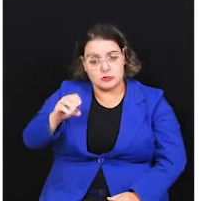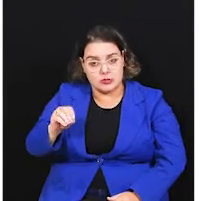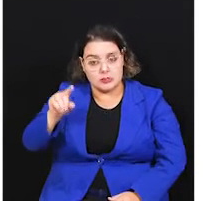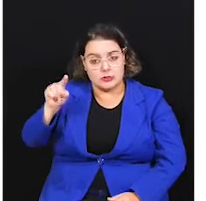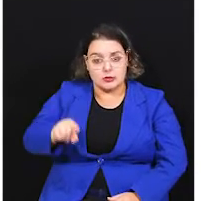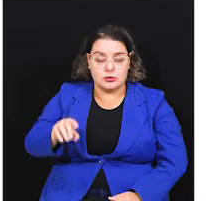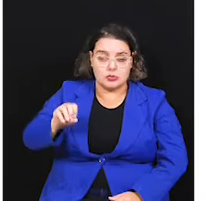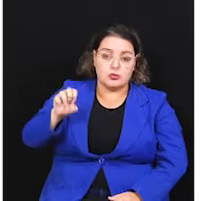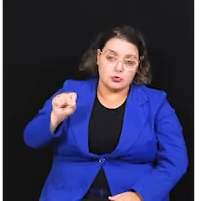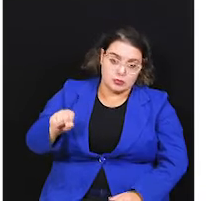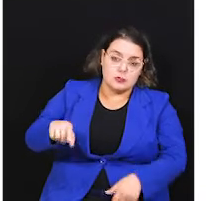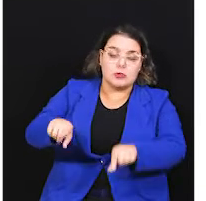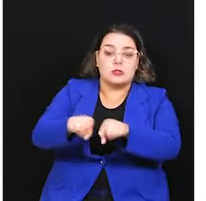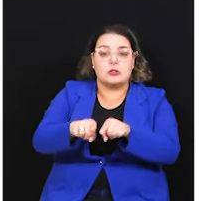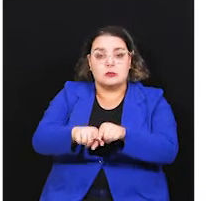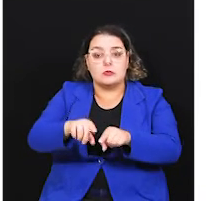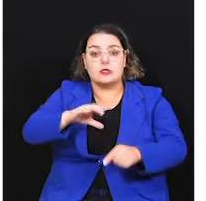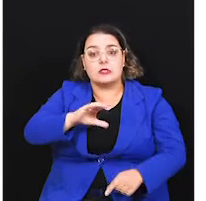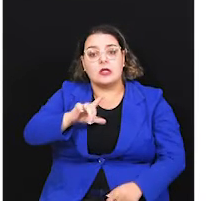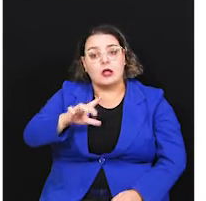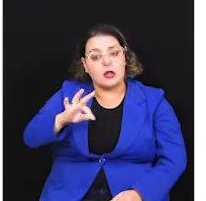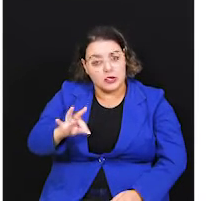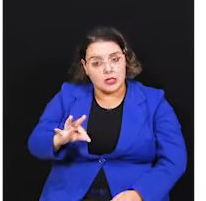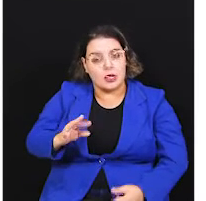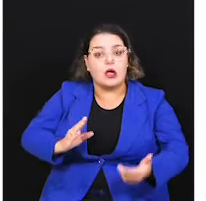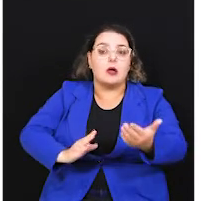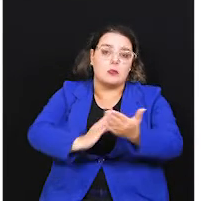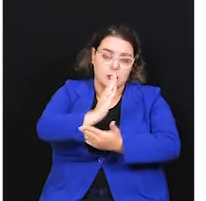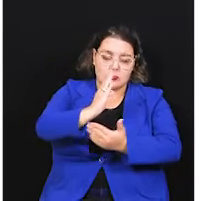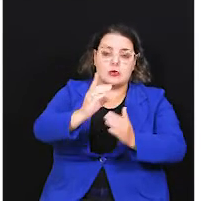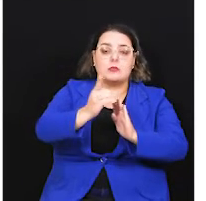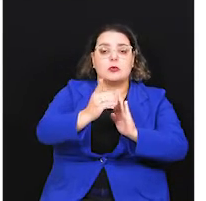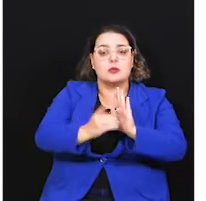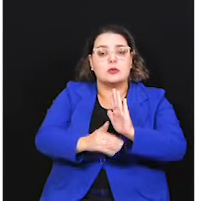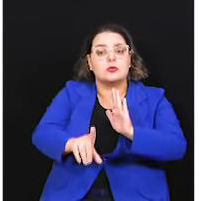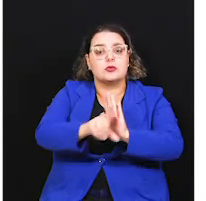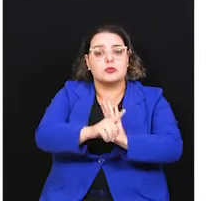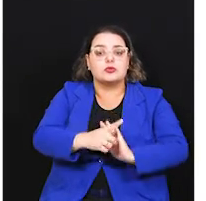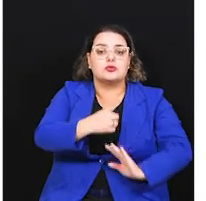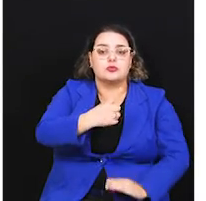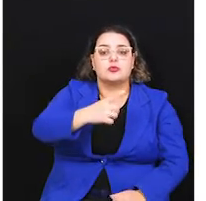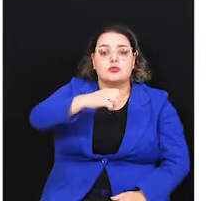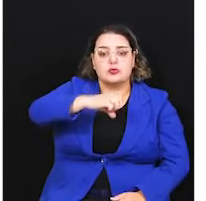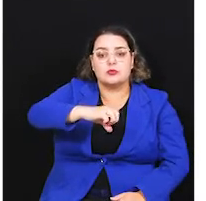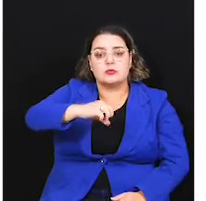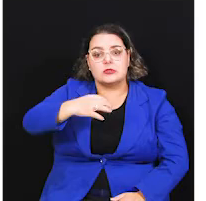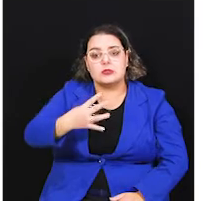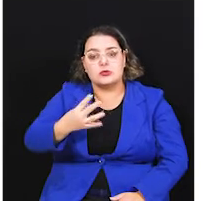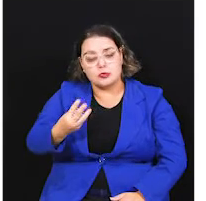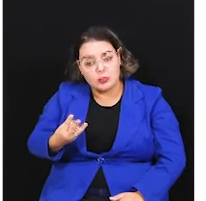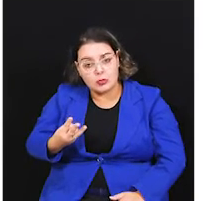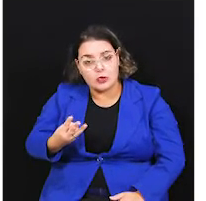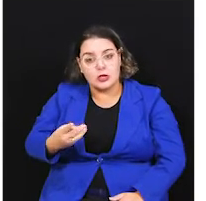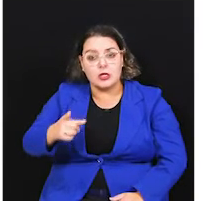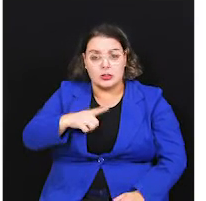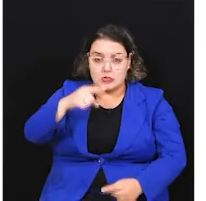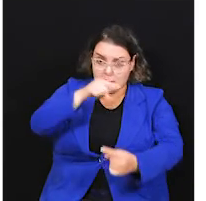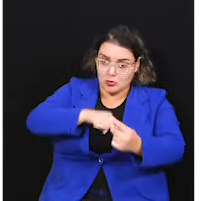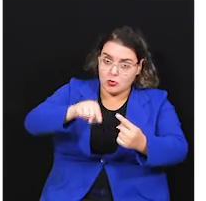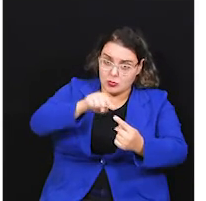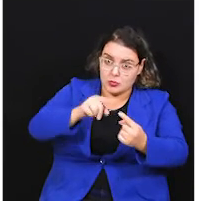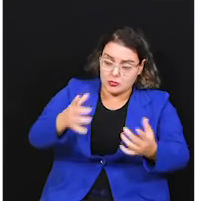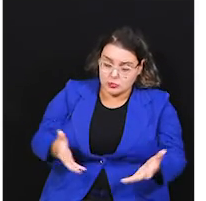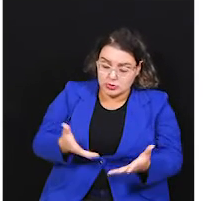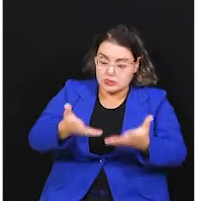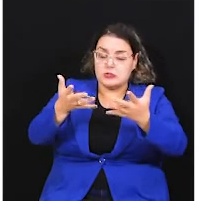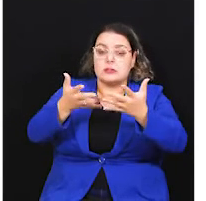11770/2008 e também a CLT aprovada pelo decreto-lei de 1943 e tem